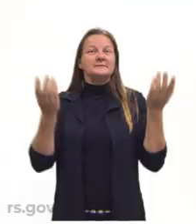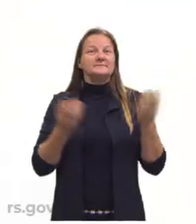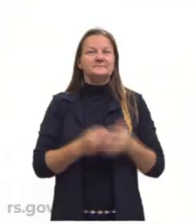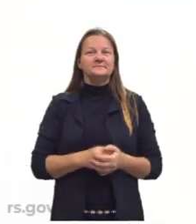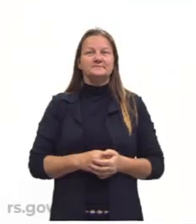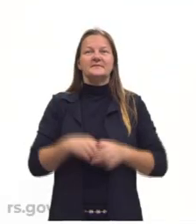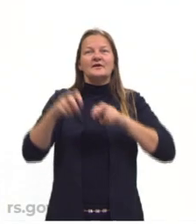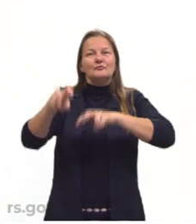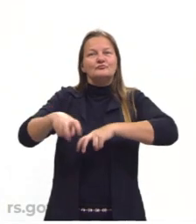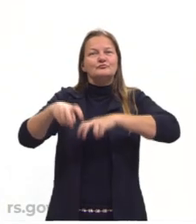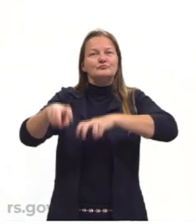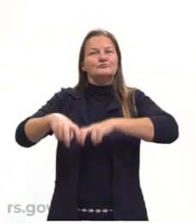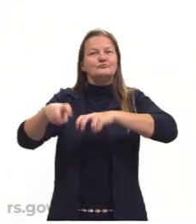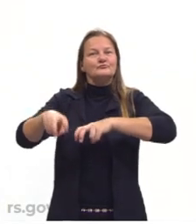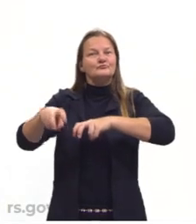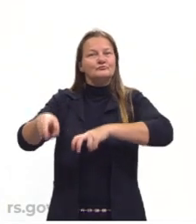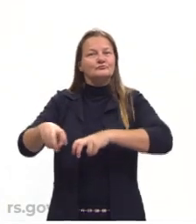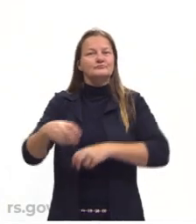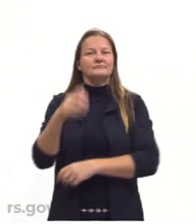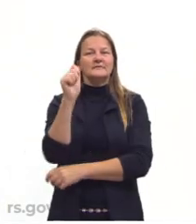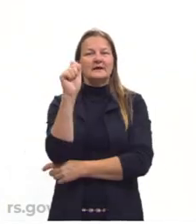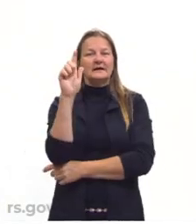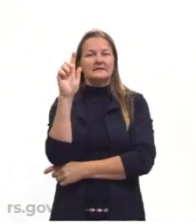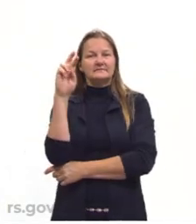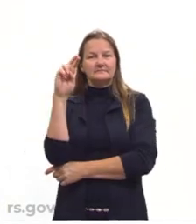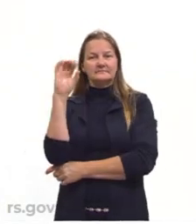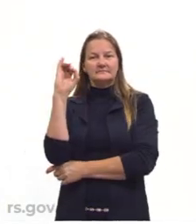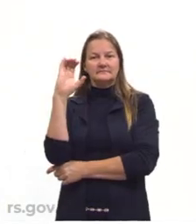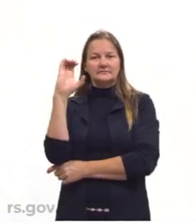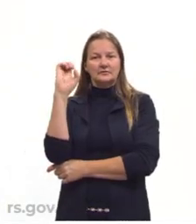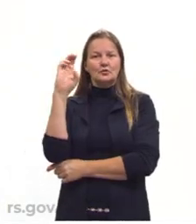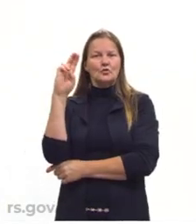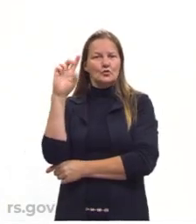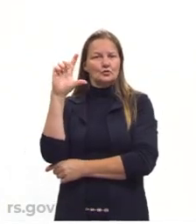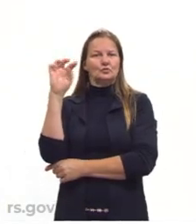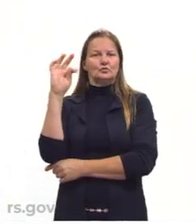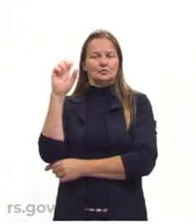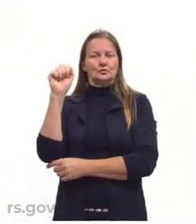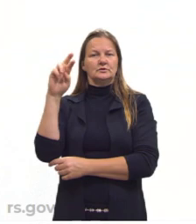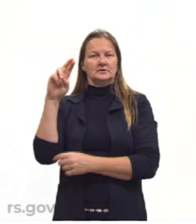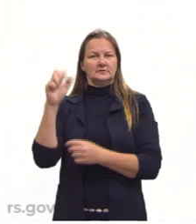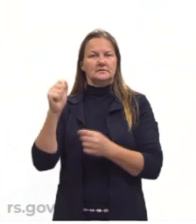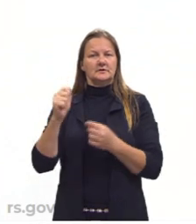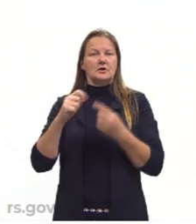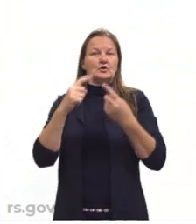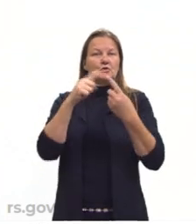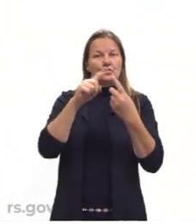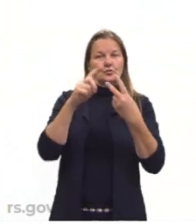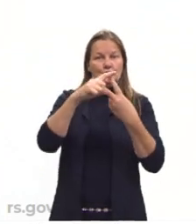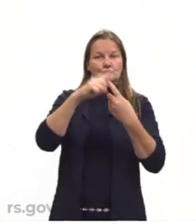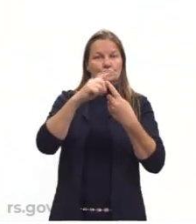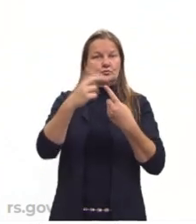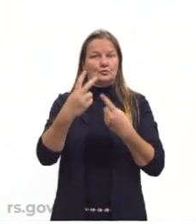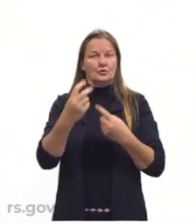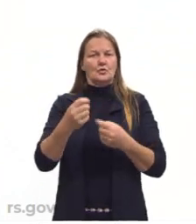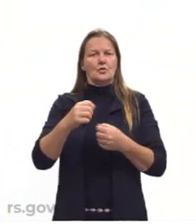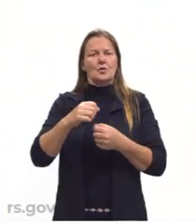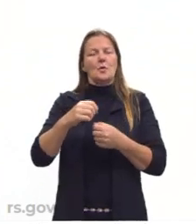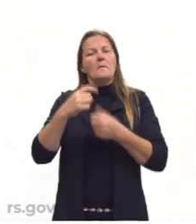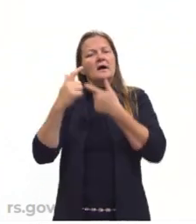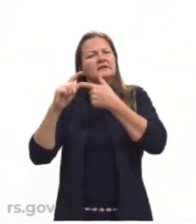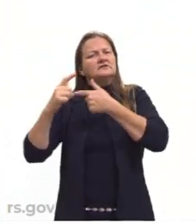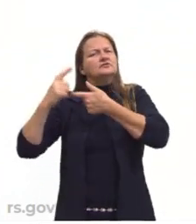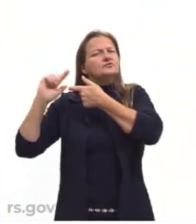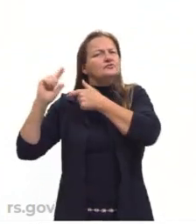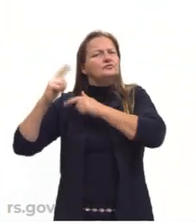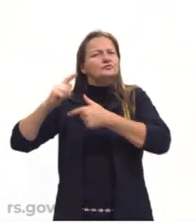agricultura tá então nós vamos eu agricultura os modelos mais tradicionais e uma agricultura moderna agora então é isso que nós